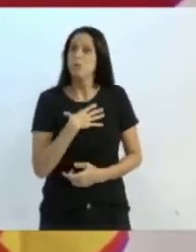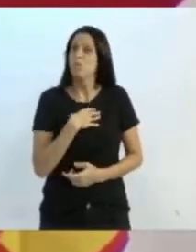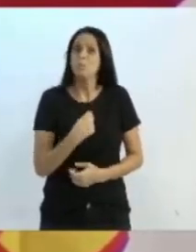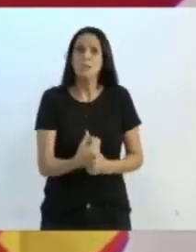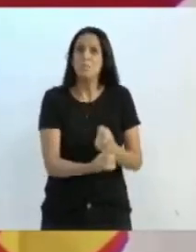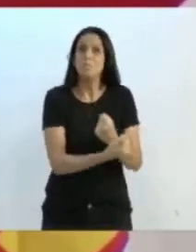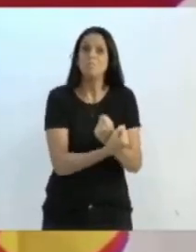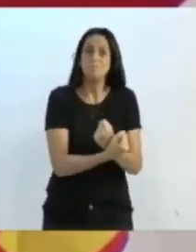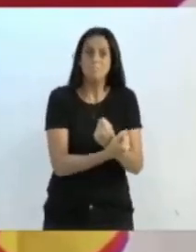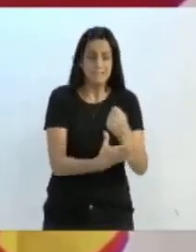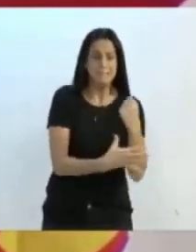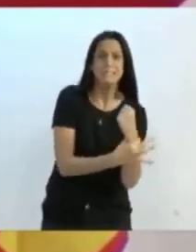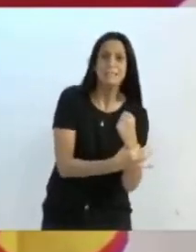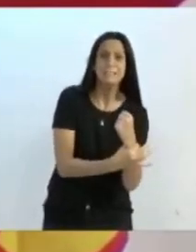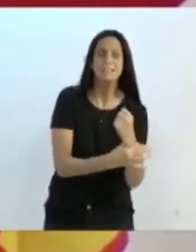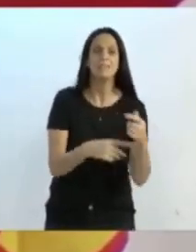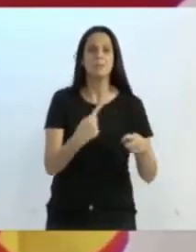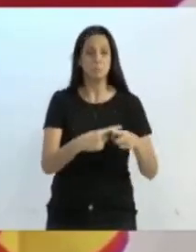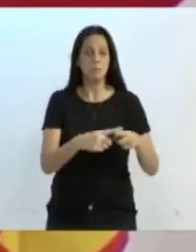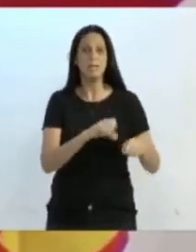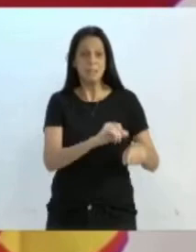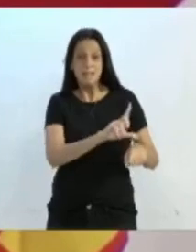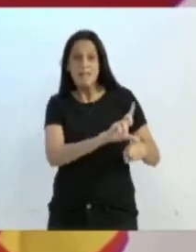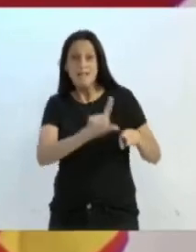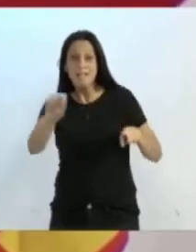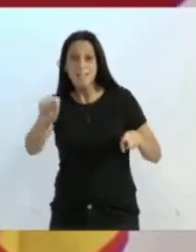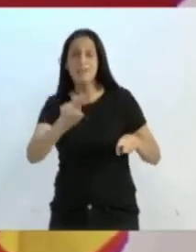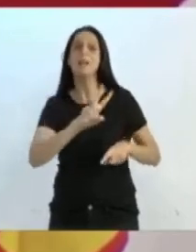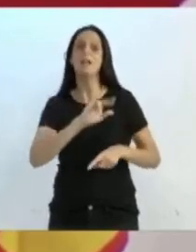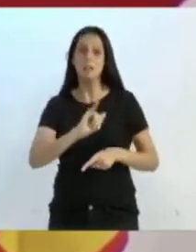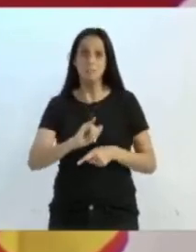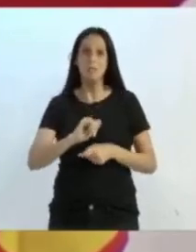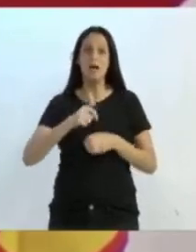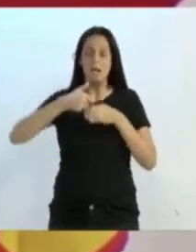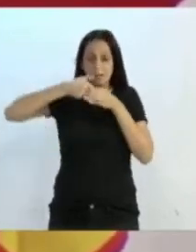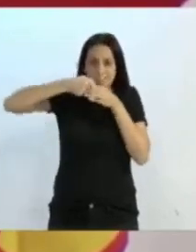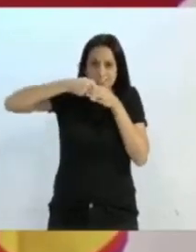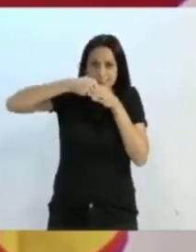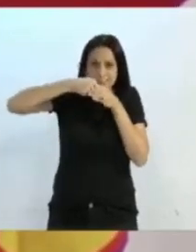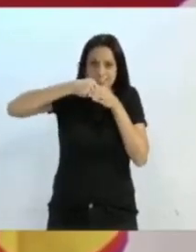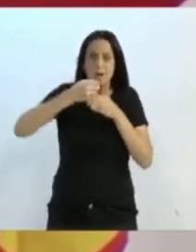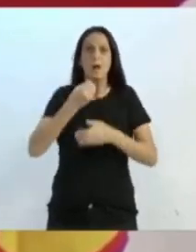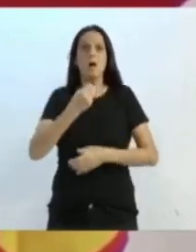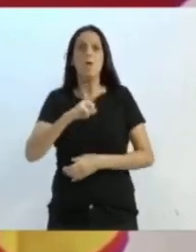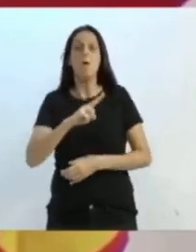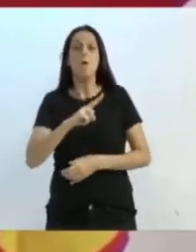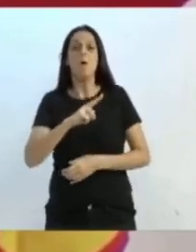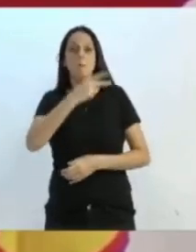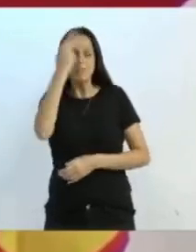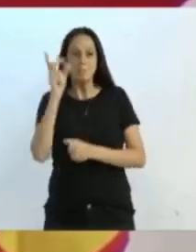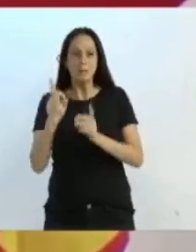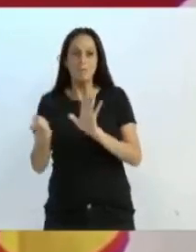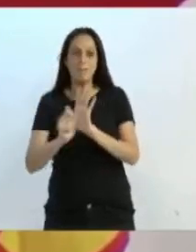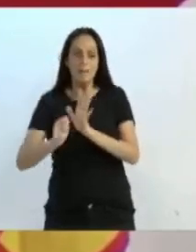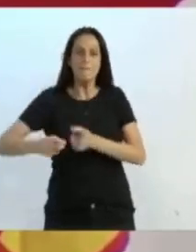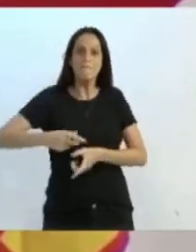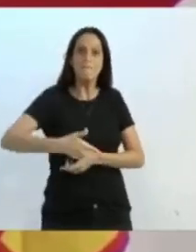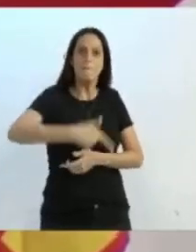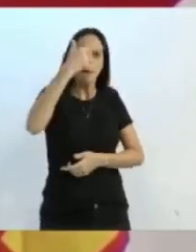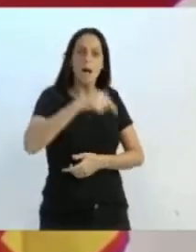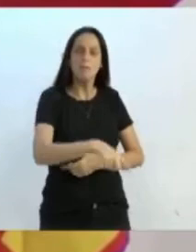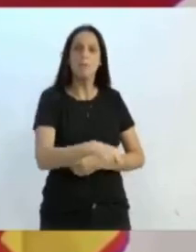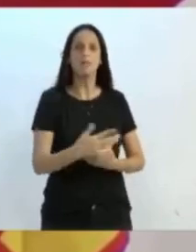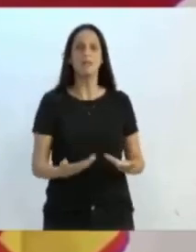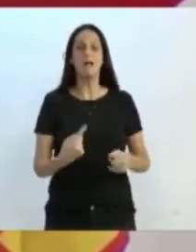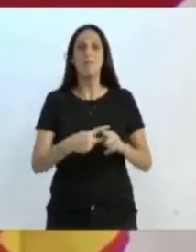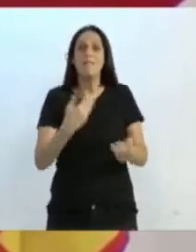sair daqui, ou ele vai consumir crack até a morte, ou vão matá-lo. Porque o rapaz é dependente químico, é